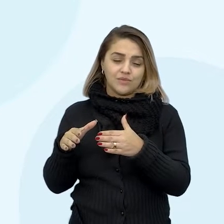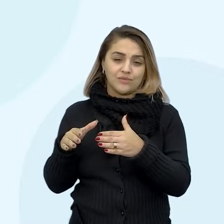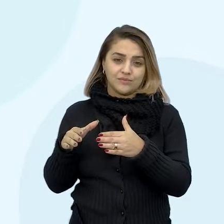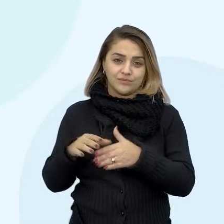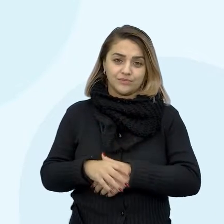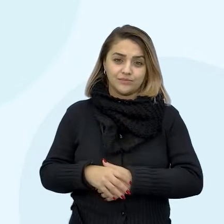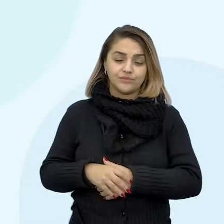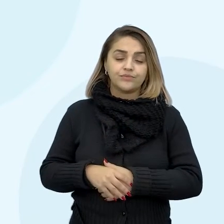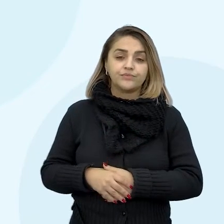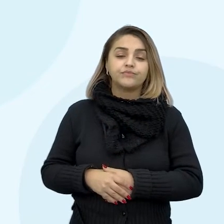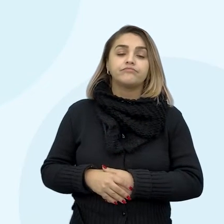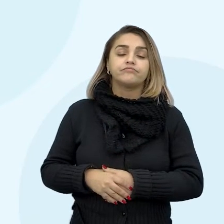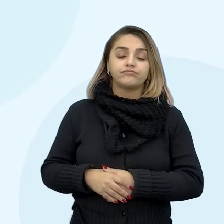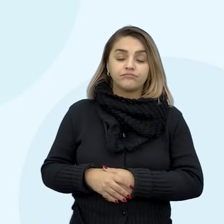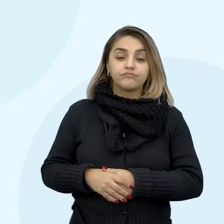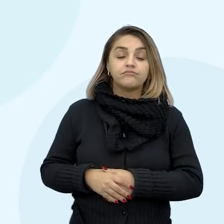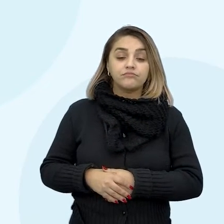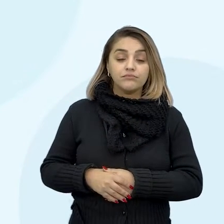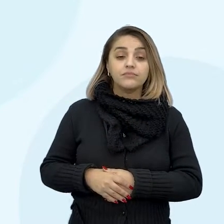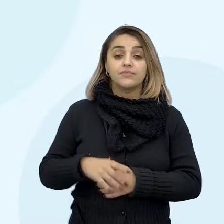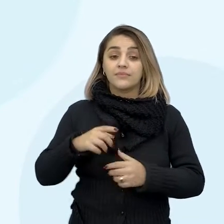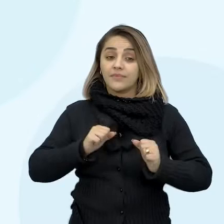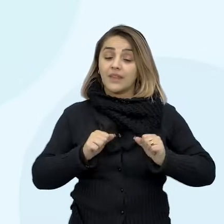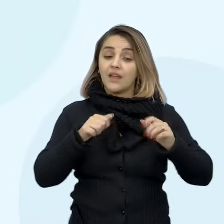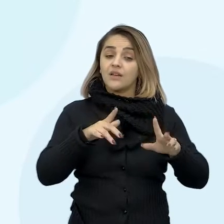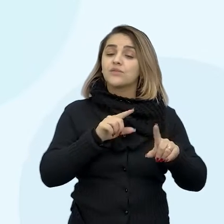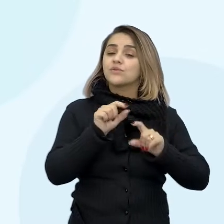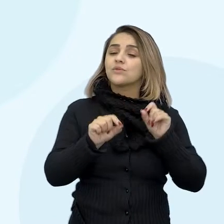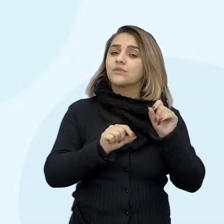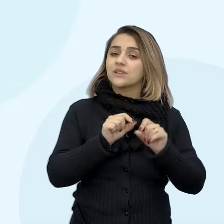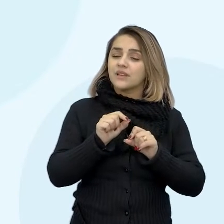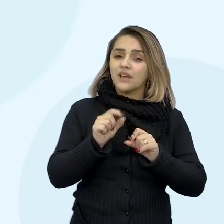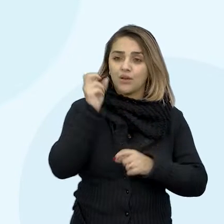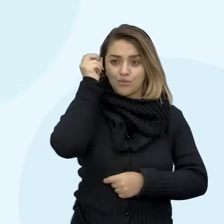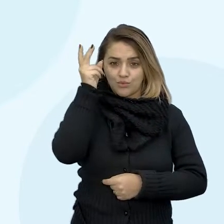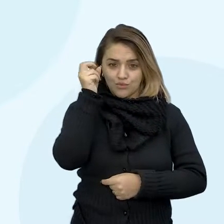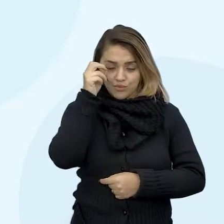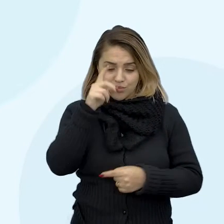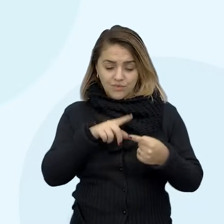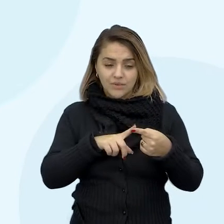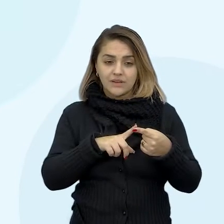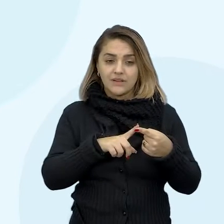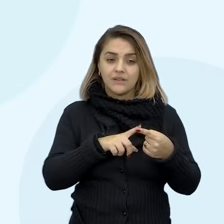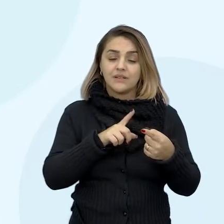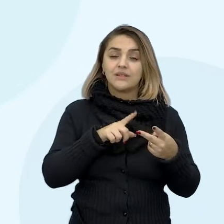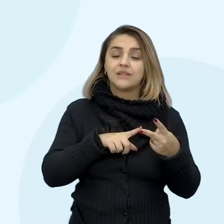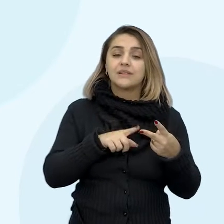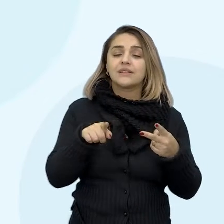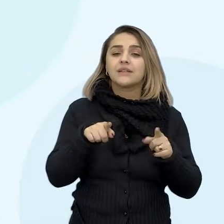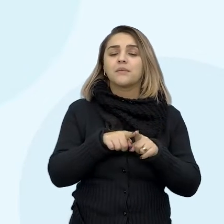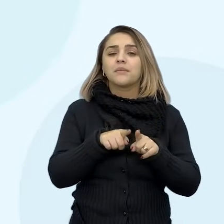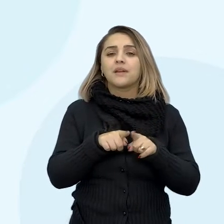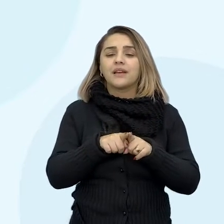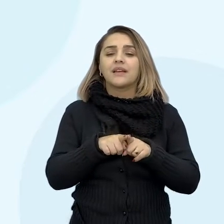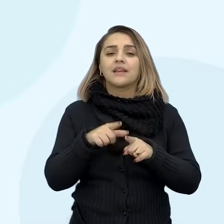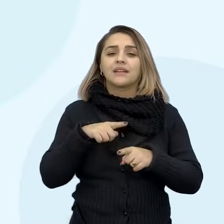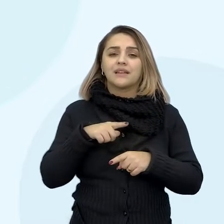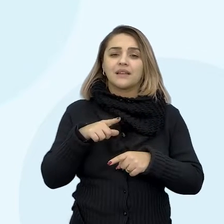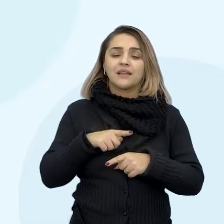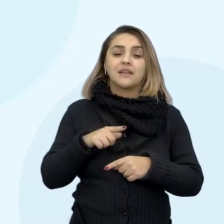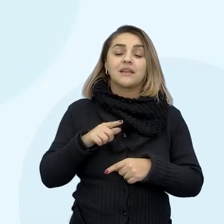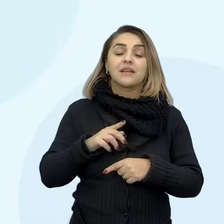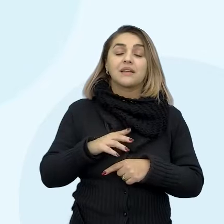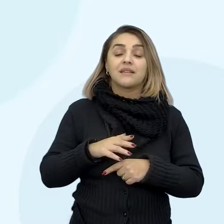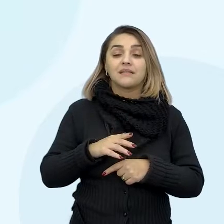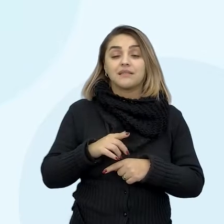comum. Ações também relacionadas à cultura, e aí vai muito além